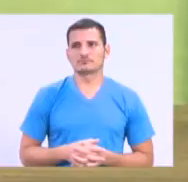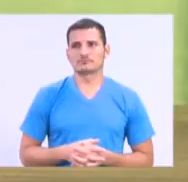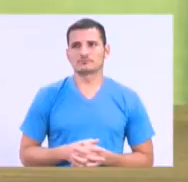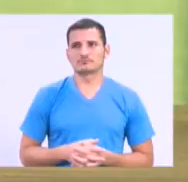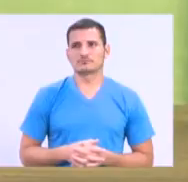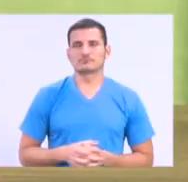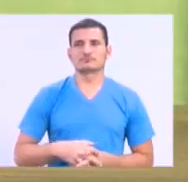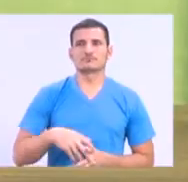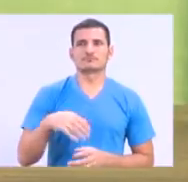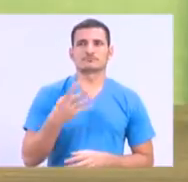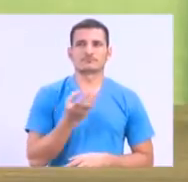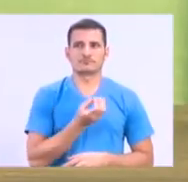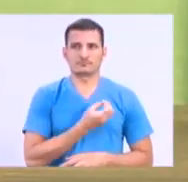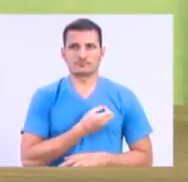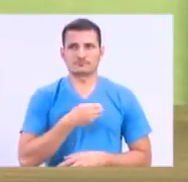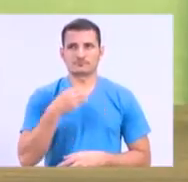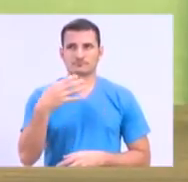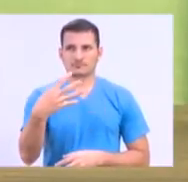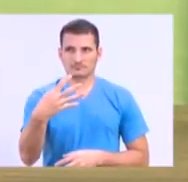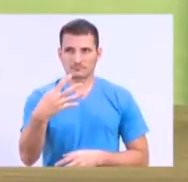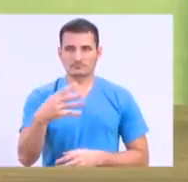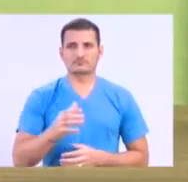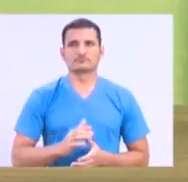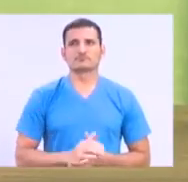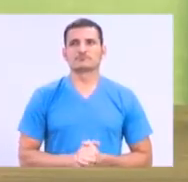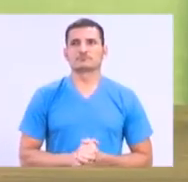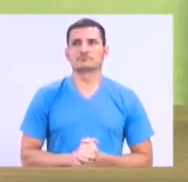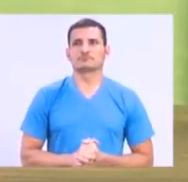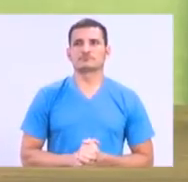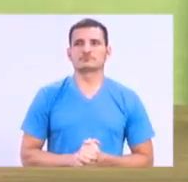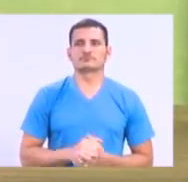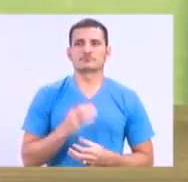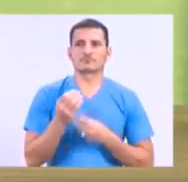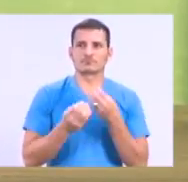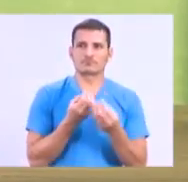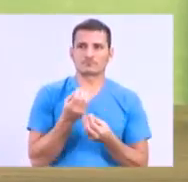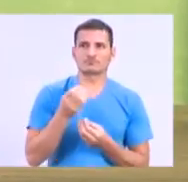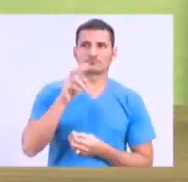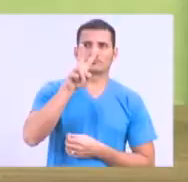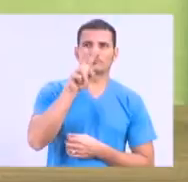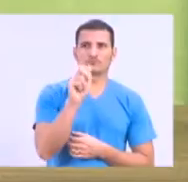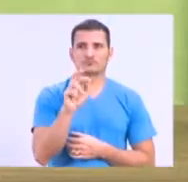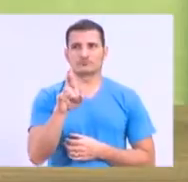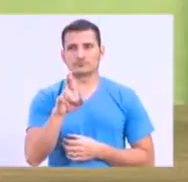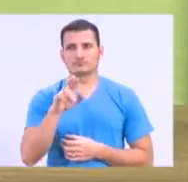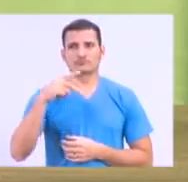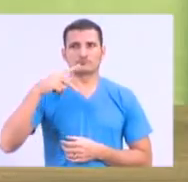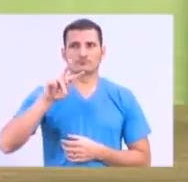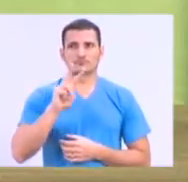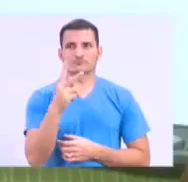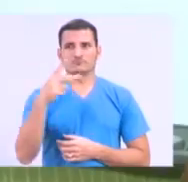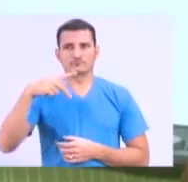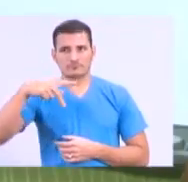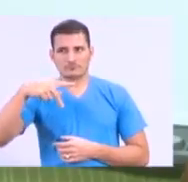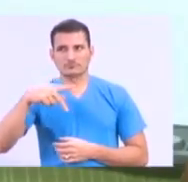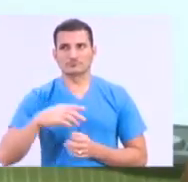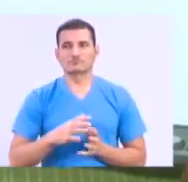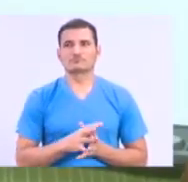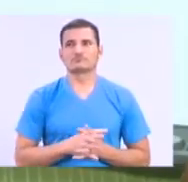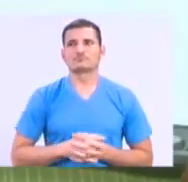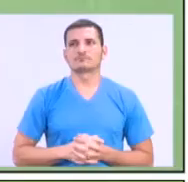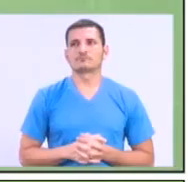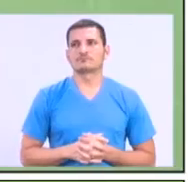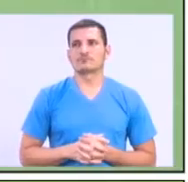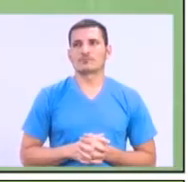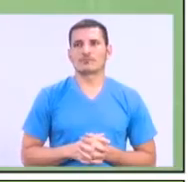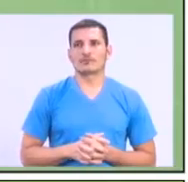Questão número 4. Qual a forma correta de se declarar variáveis em PHP? Ok, então vamos à lousa